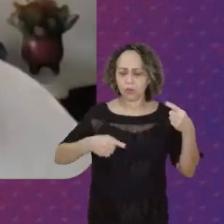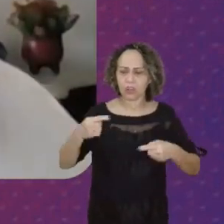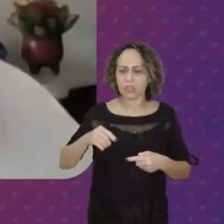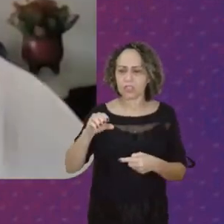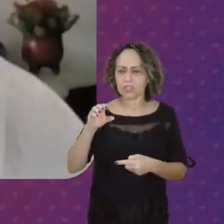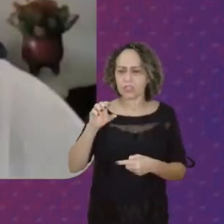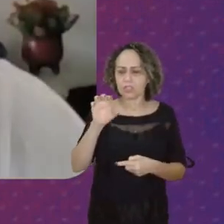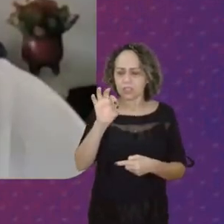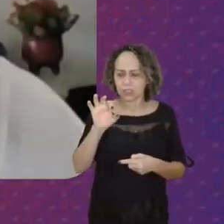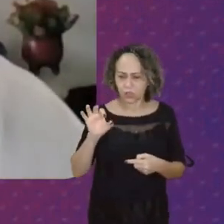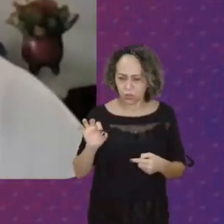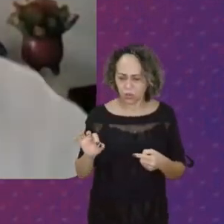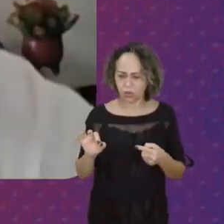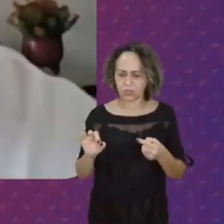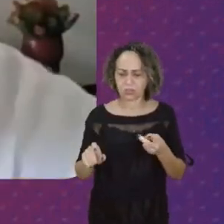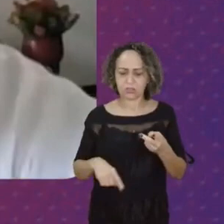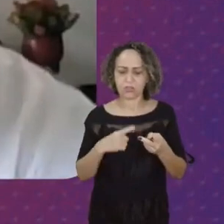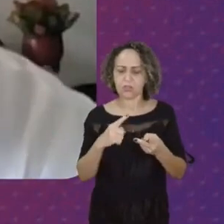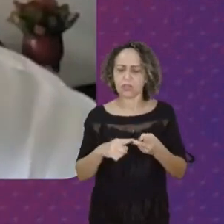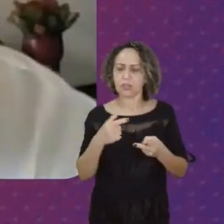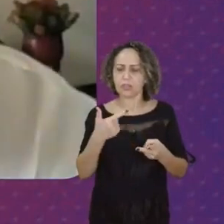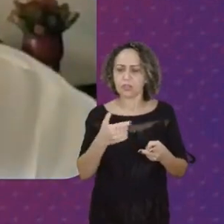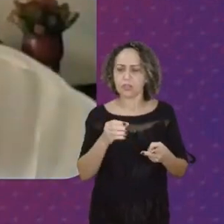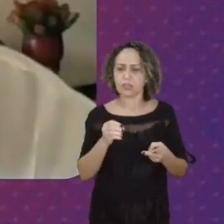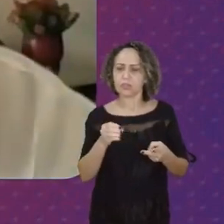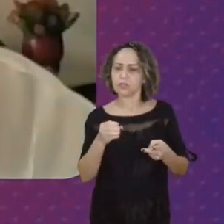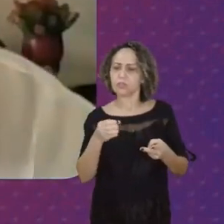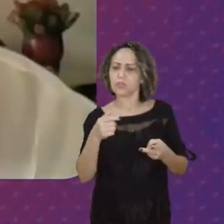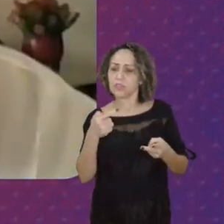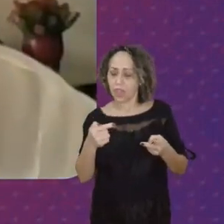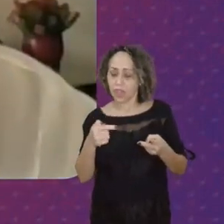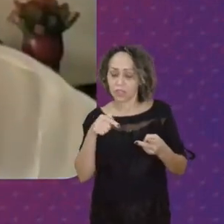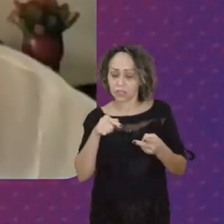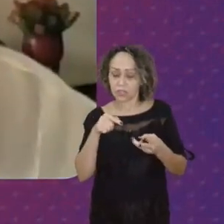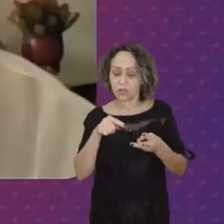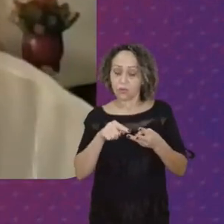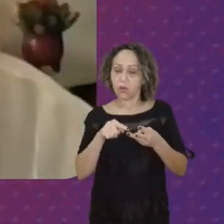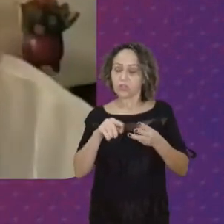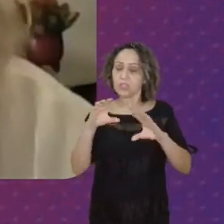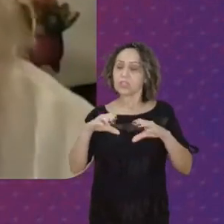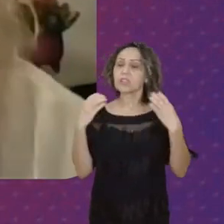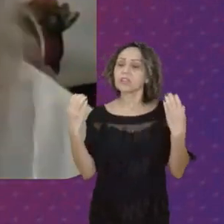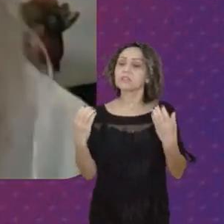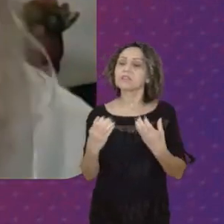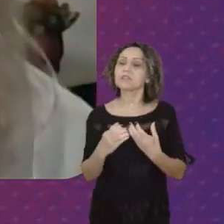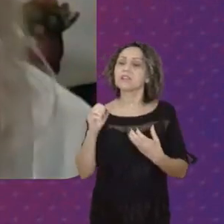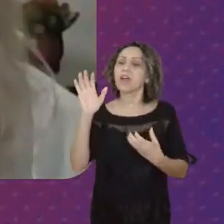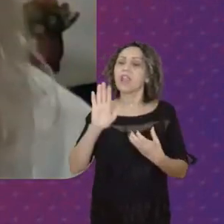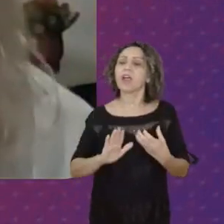e em 2007, nesse terceiro Congresso Nacional, que aconteceu